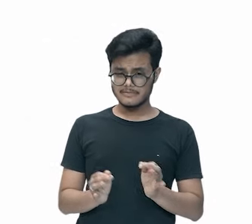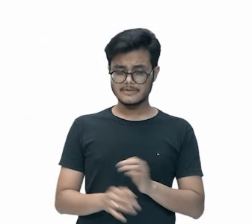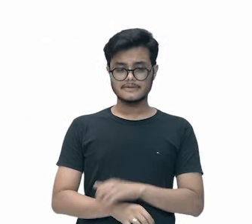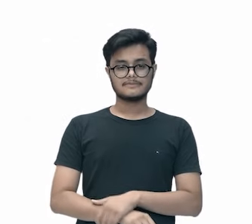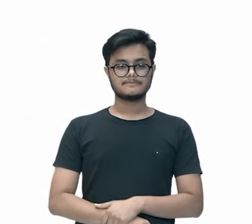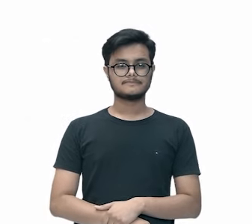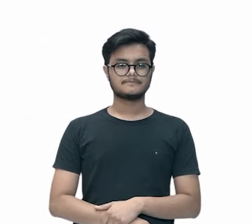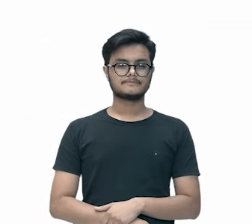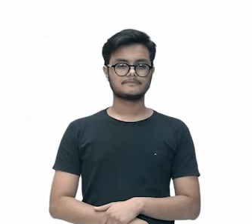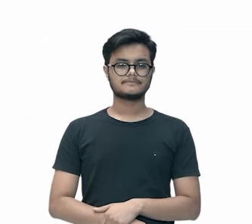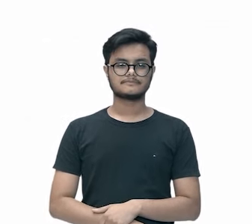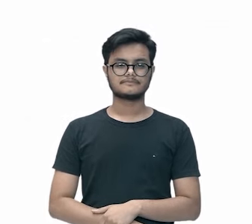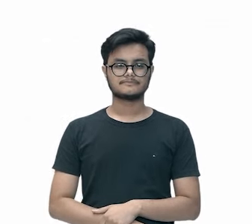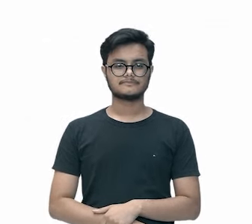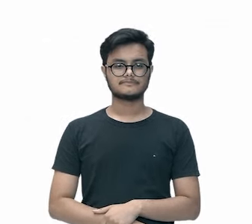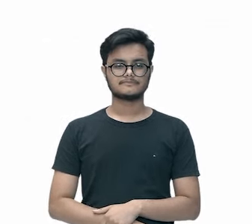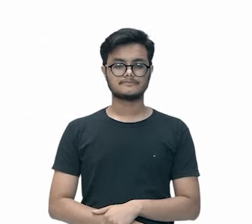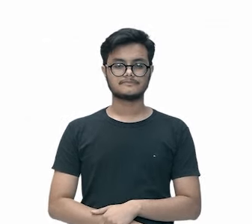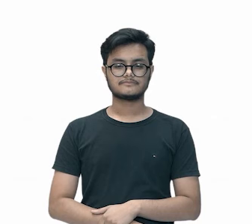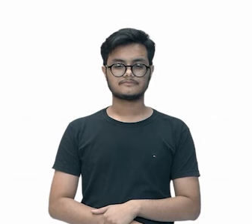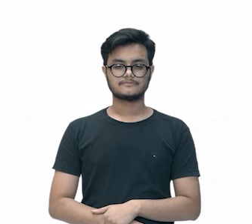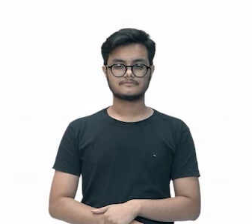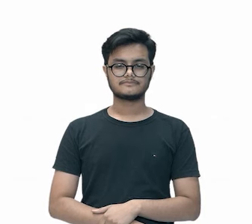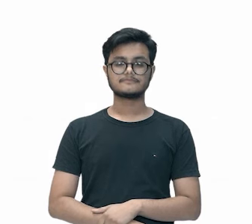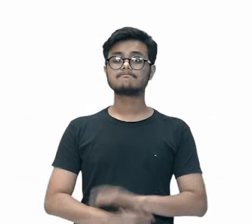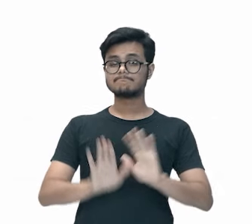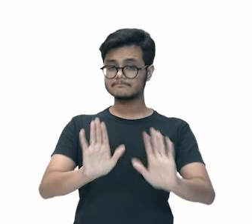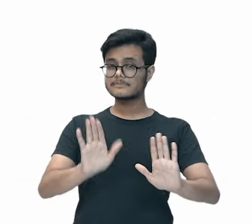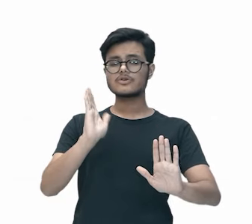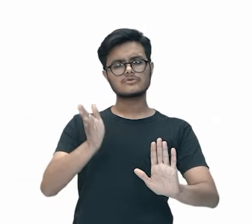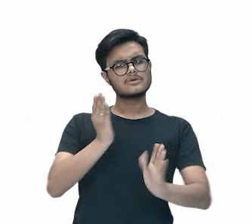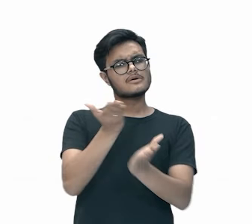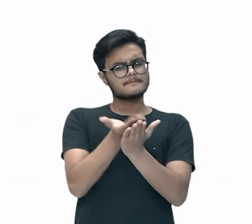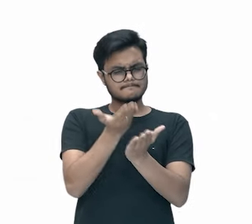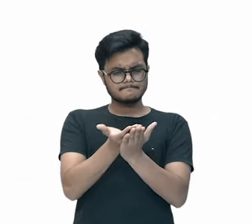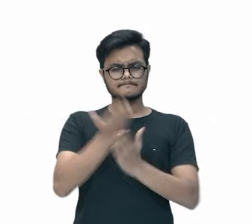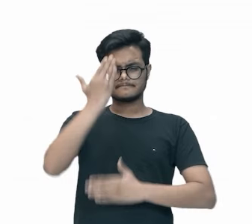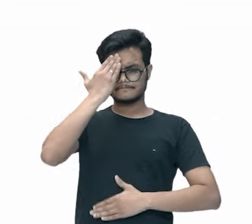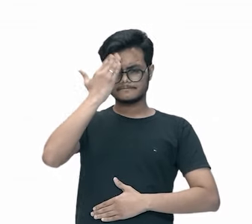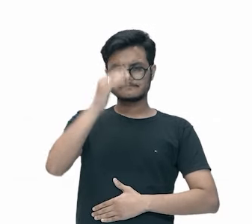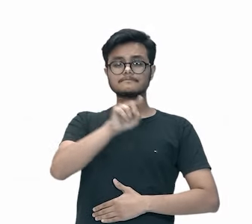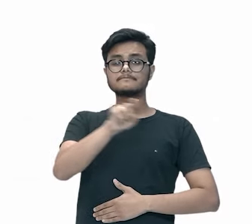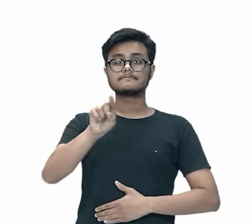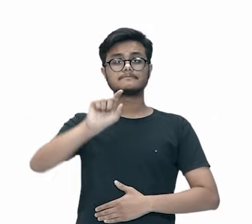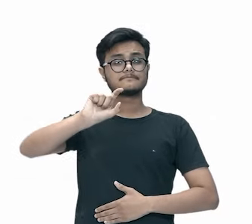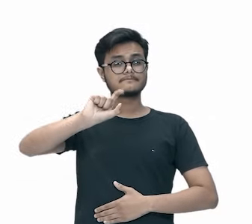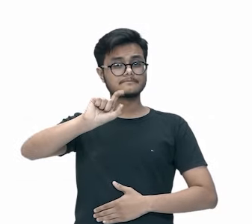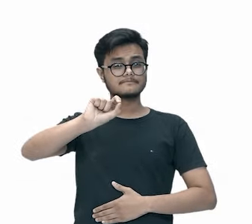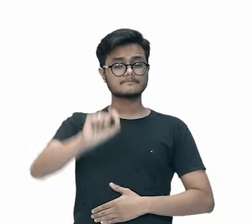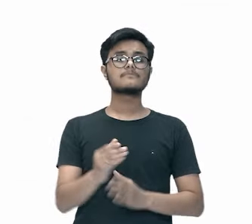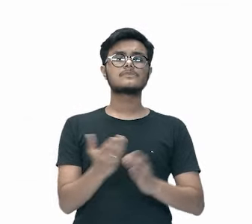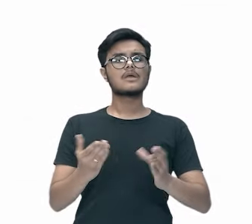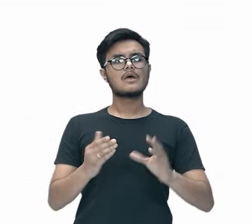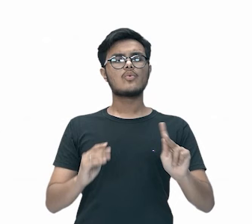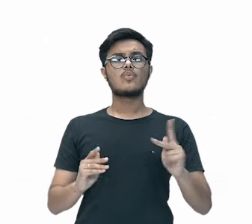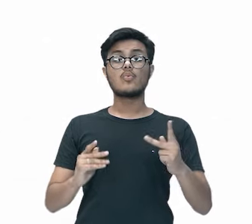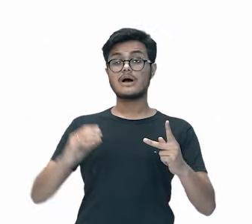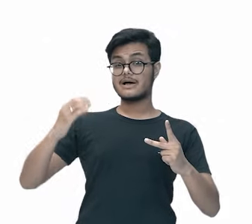compostos. Como, né, vocês aí nos estudos já sabem, os compostos